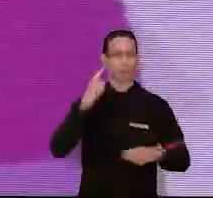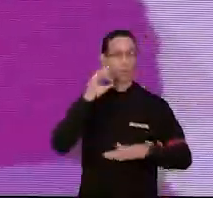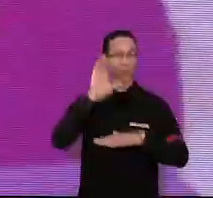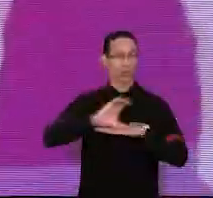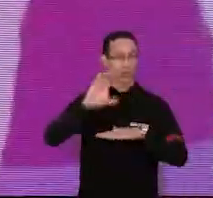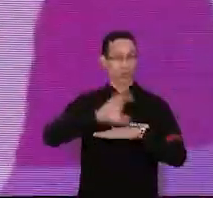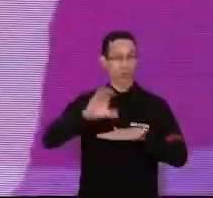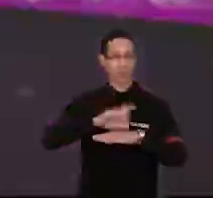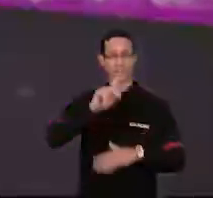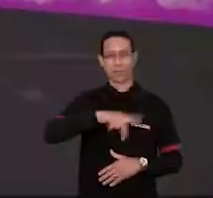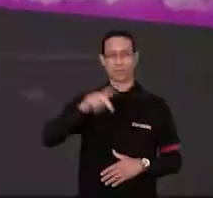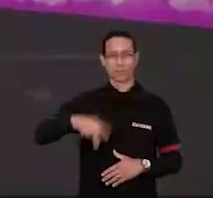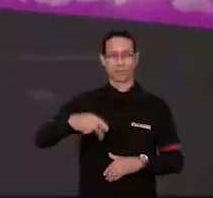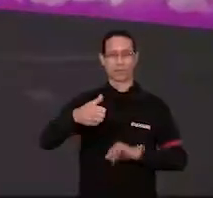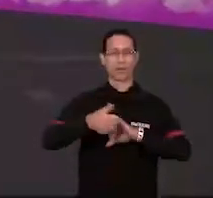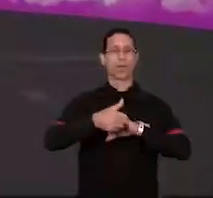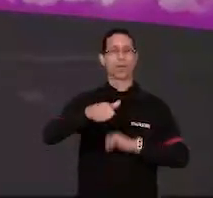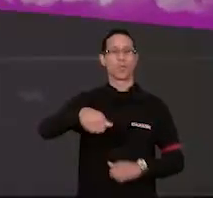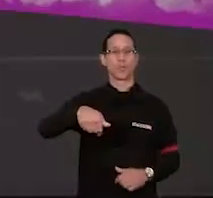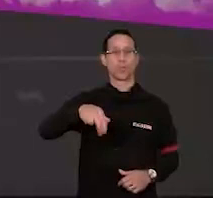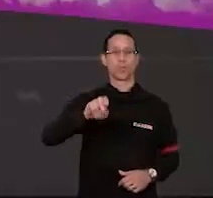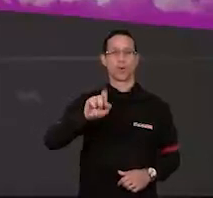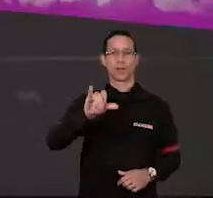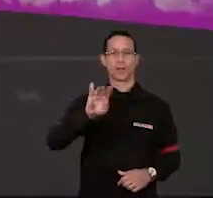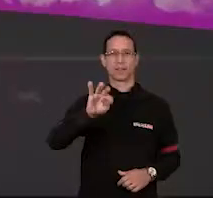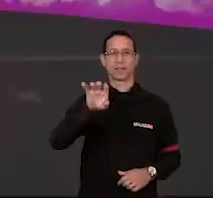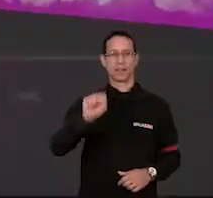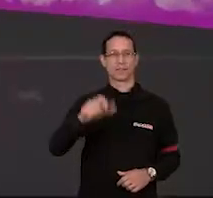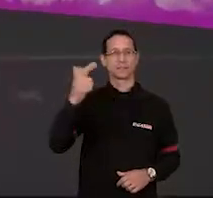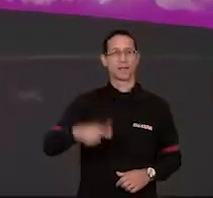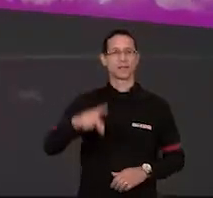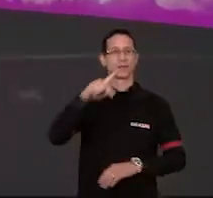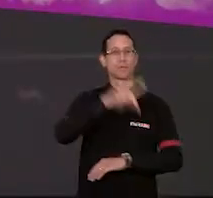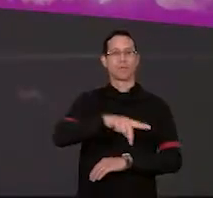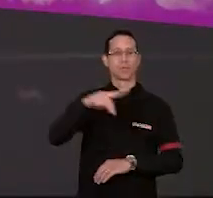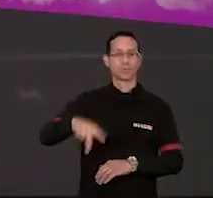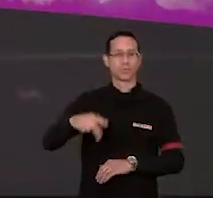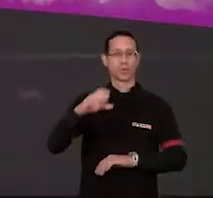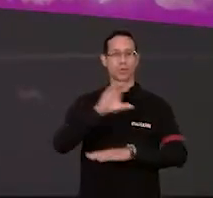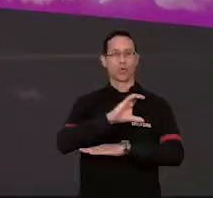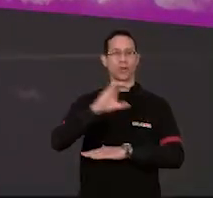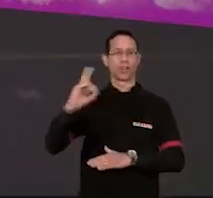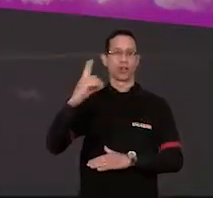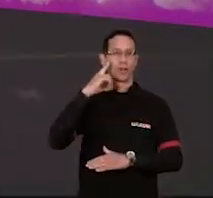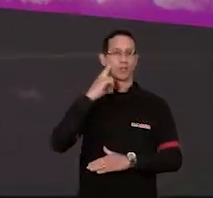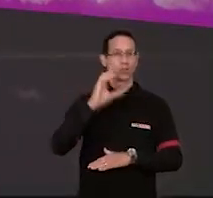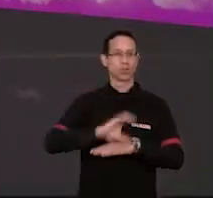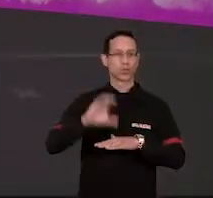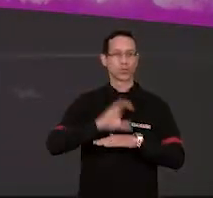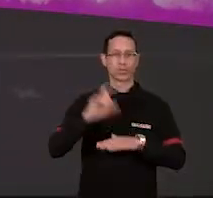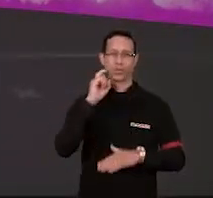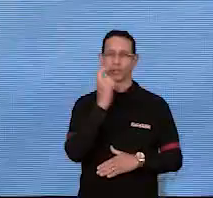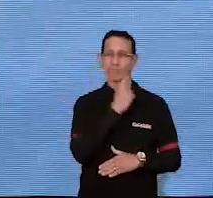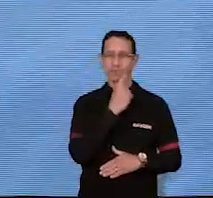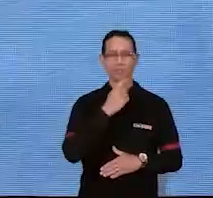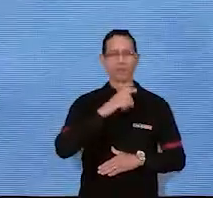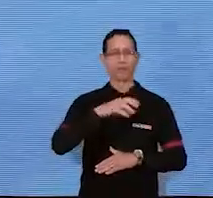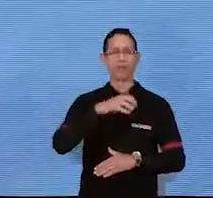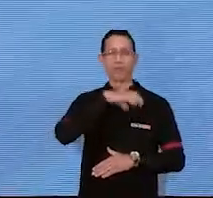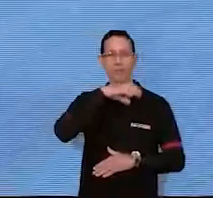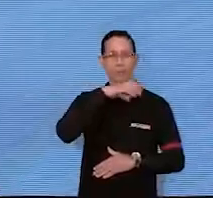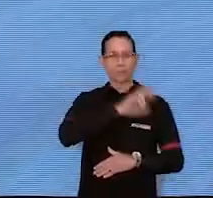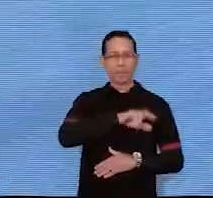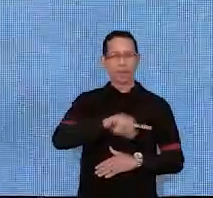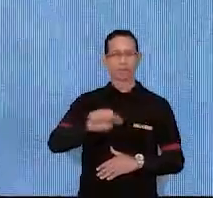Dermatologia Veterinária no Qualitas, além de professora e coordenadora do curso avançado de Otologia em Pequenos Animais